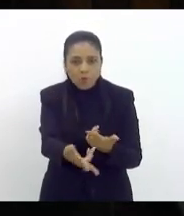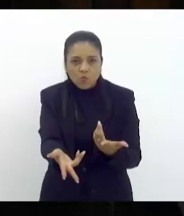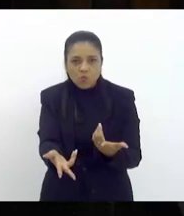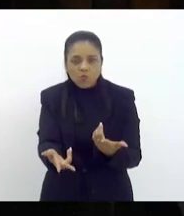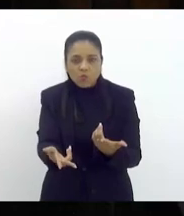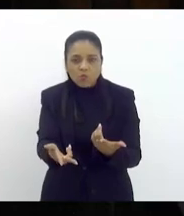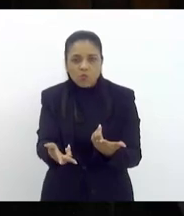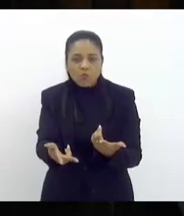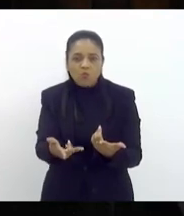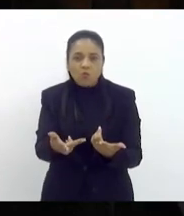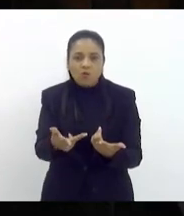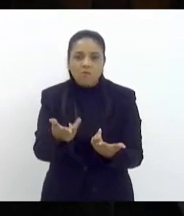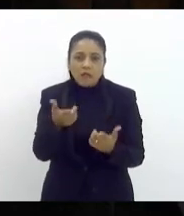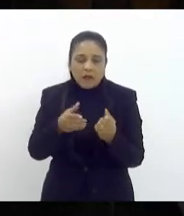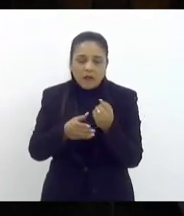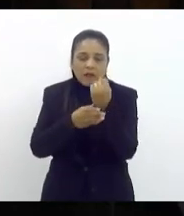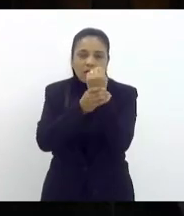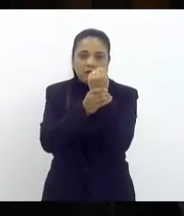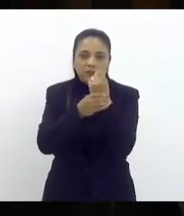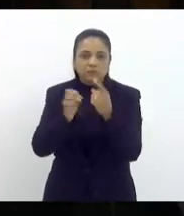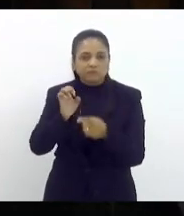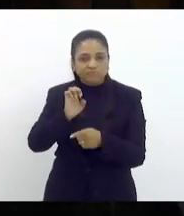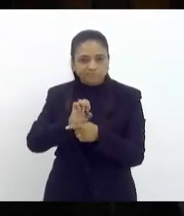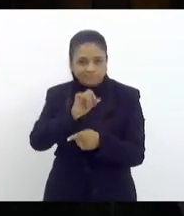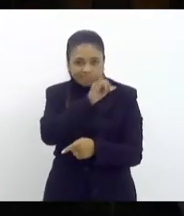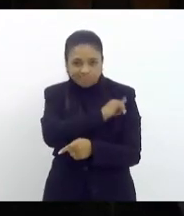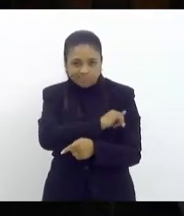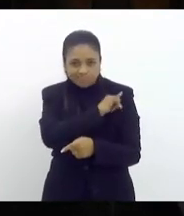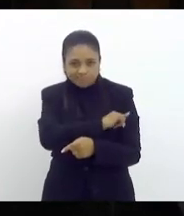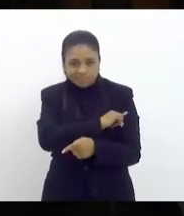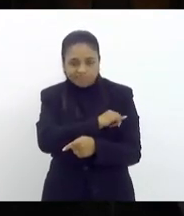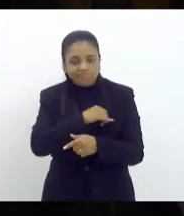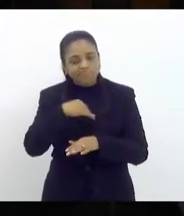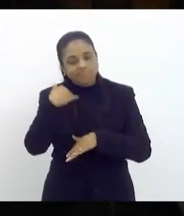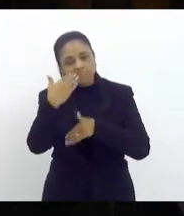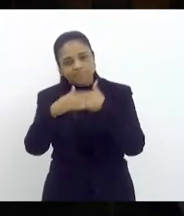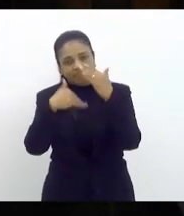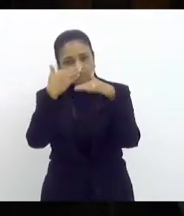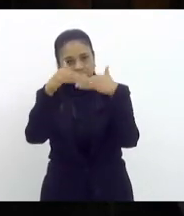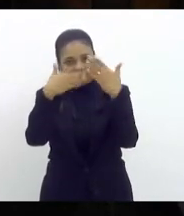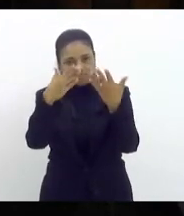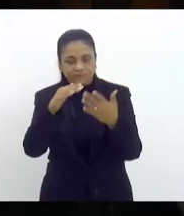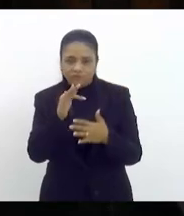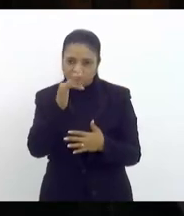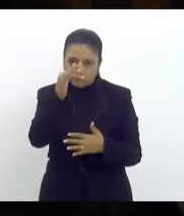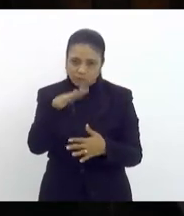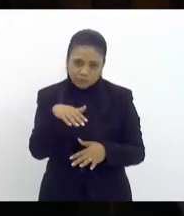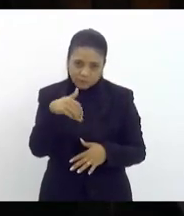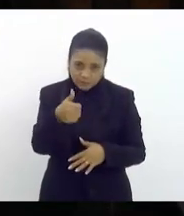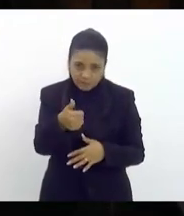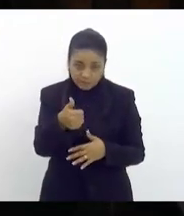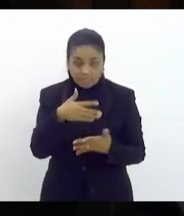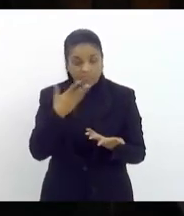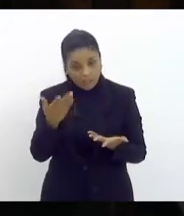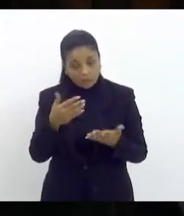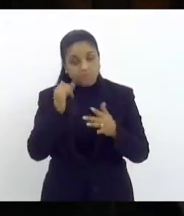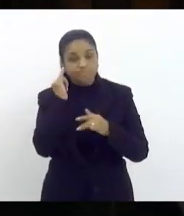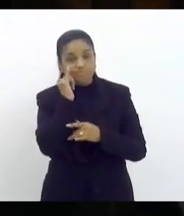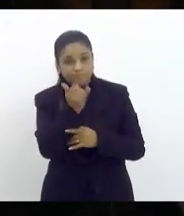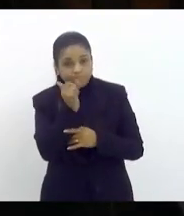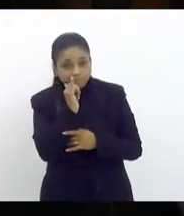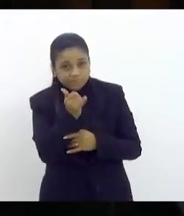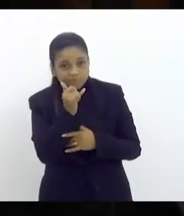para garantir para o estado do Rio de Janeiro o melhor caminho de desenvolvimento cito esses elementos como